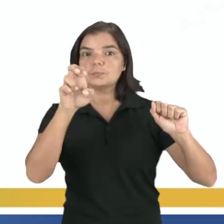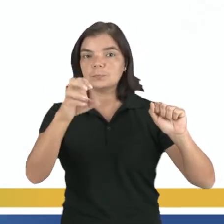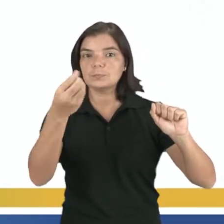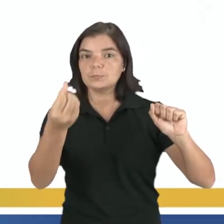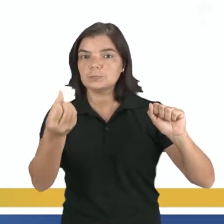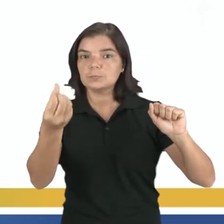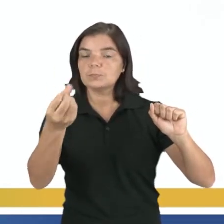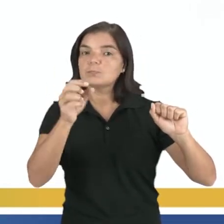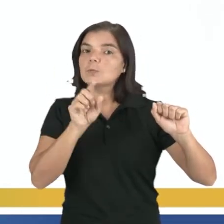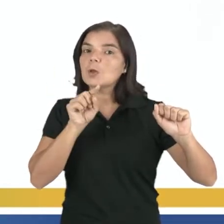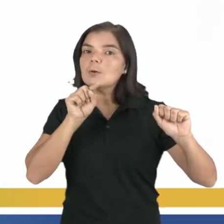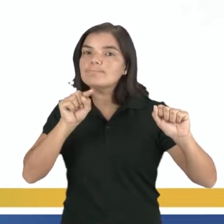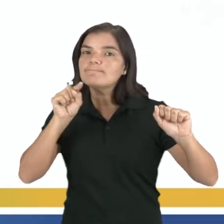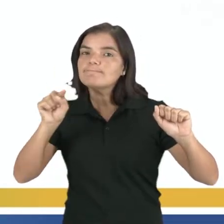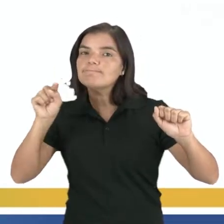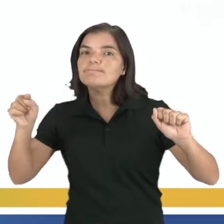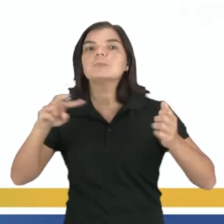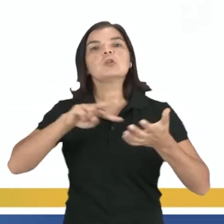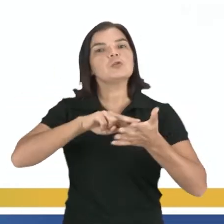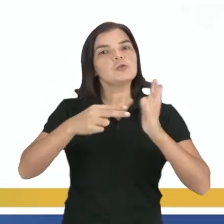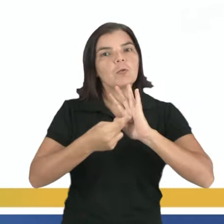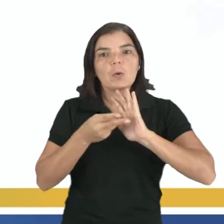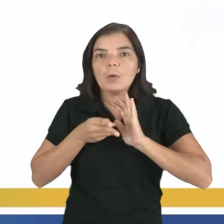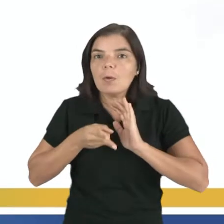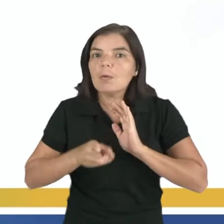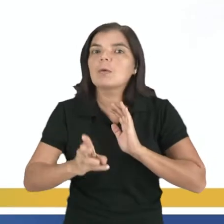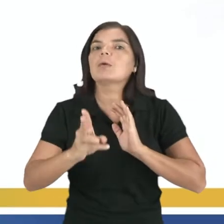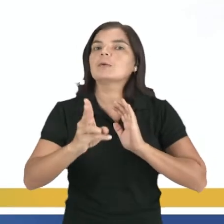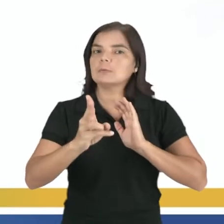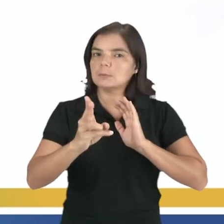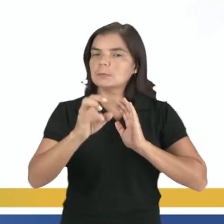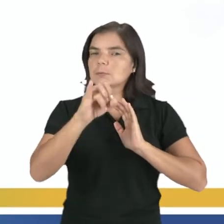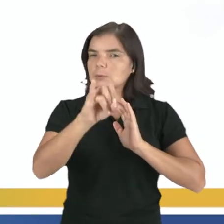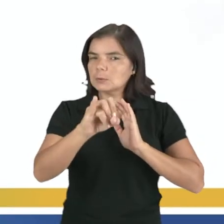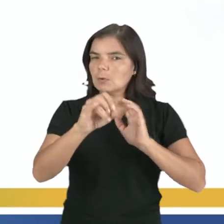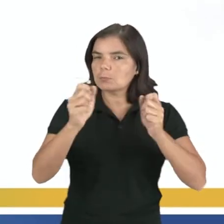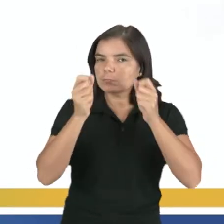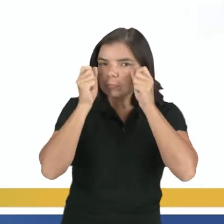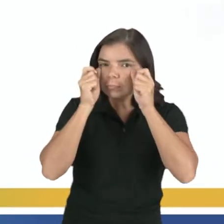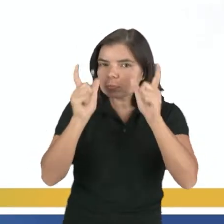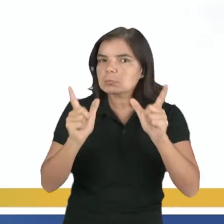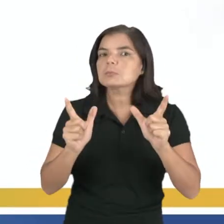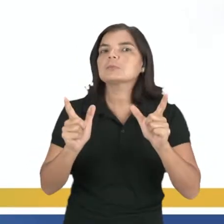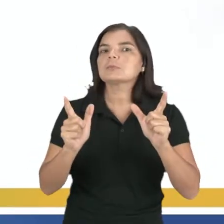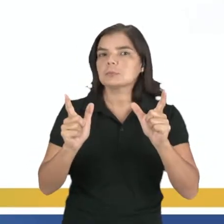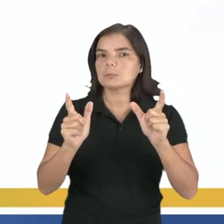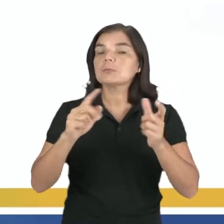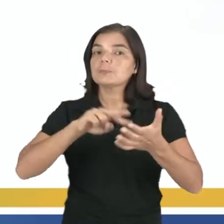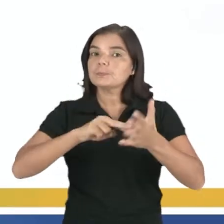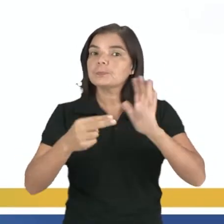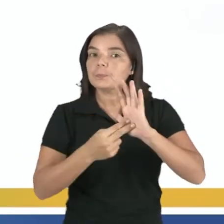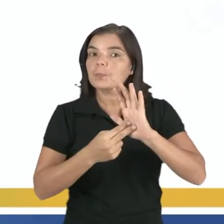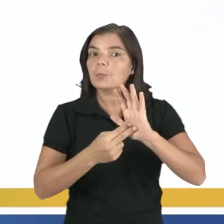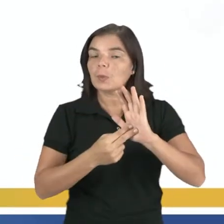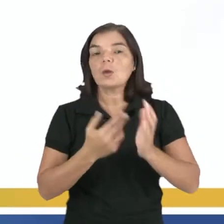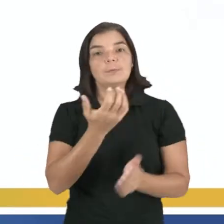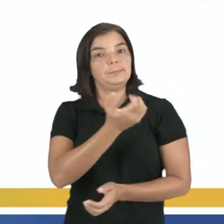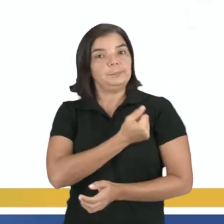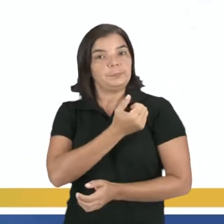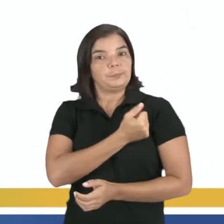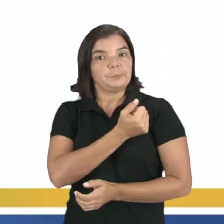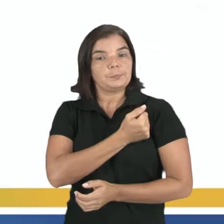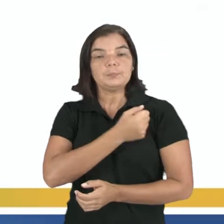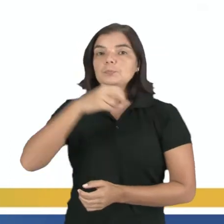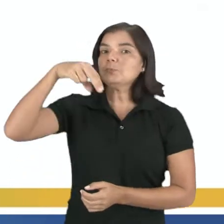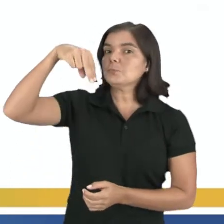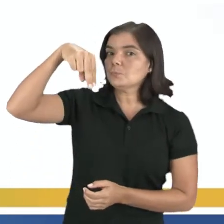5, 6 e reticentes, indicando que ela continua. Né? Se você estiver bem esperto aí, você já sabe que eu estou colocando aí os números naturais,